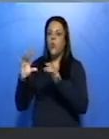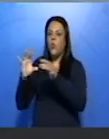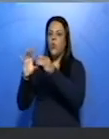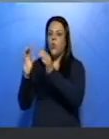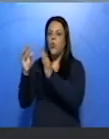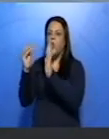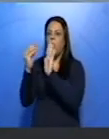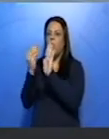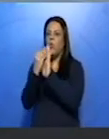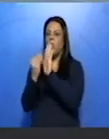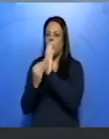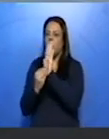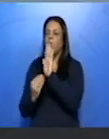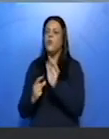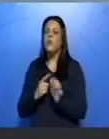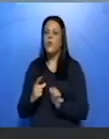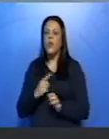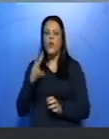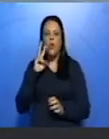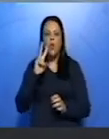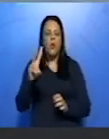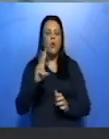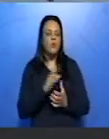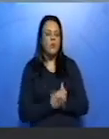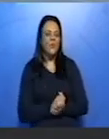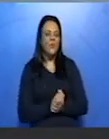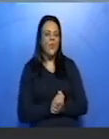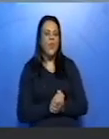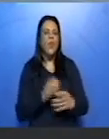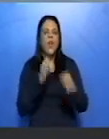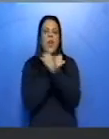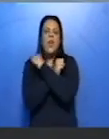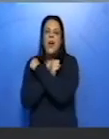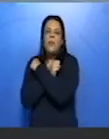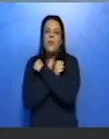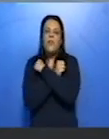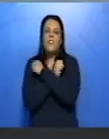para vocês ficarem, ó, craques, tá bom? Um forte abraço e até a próxima videoaula.